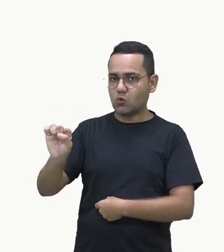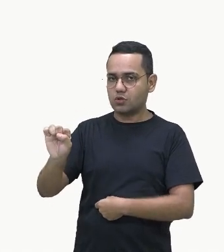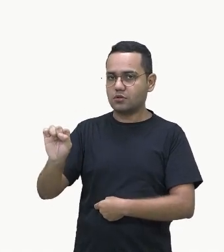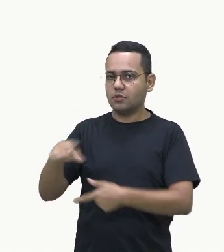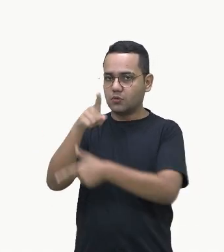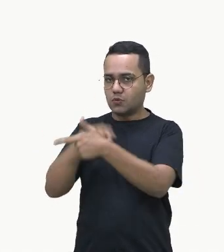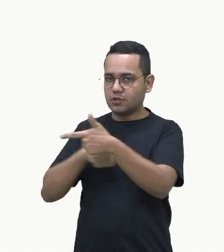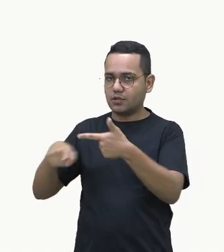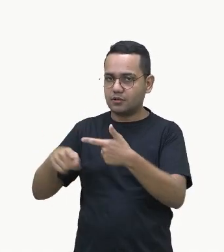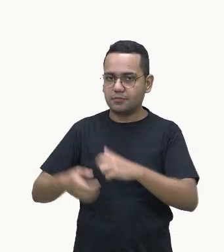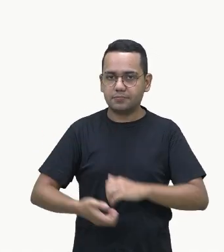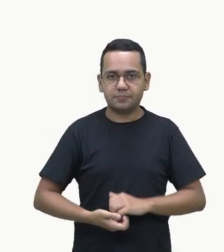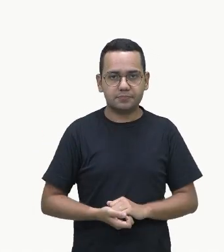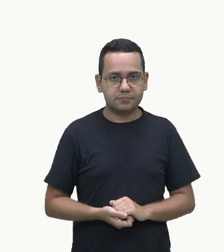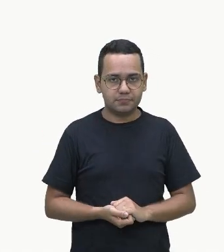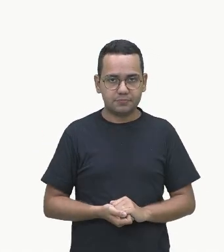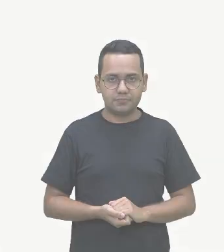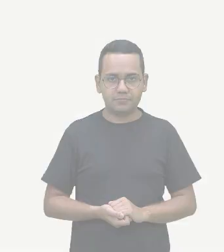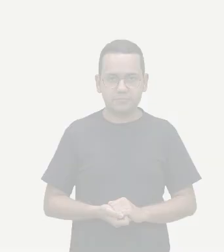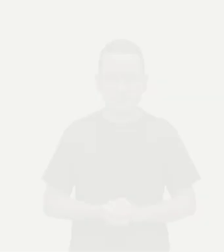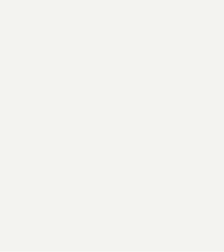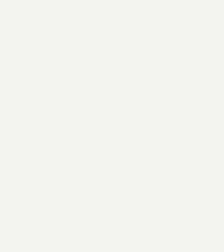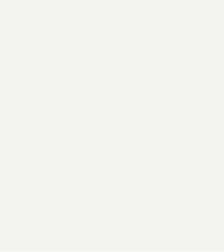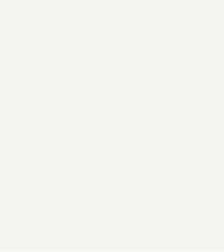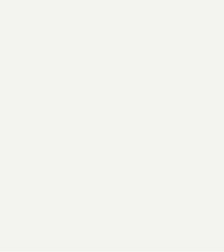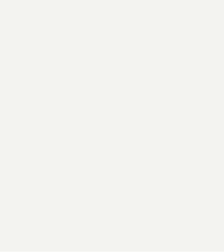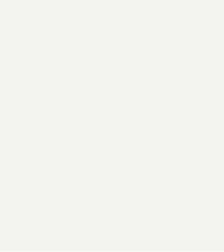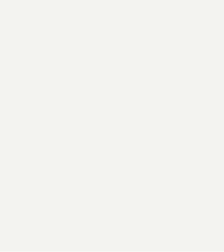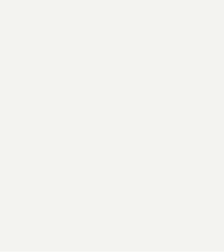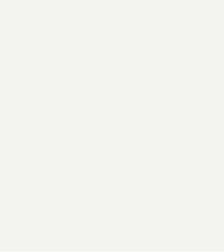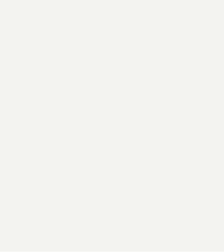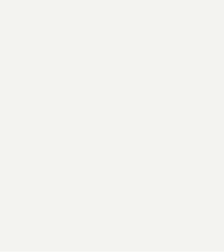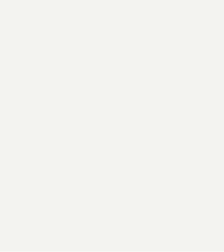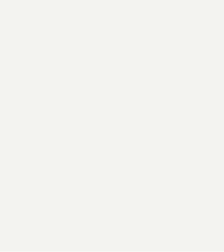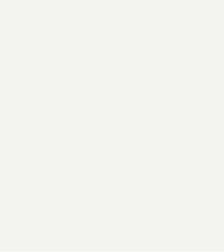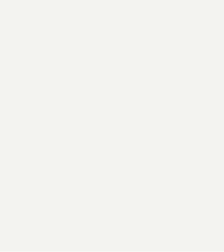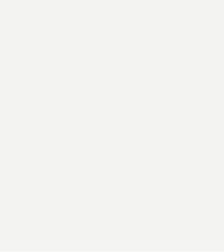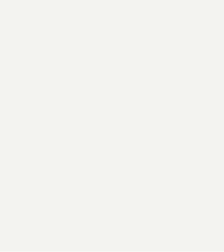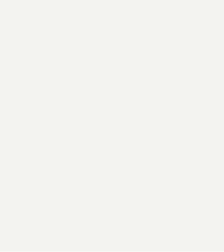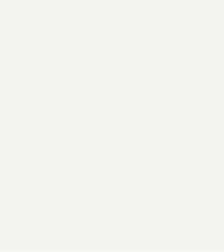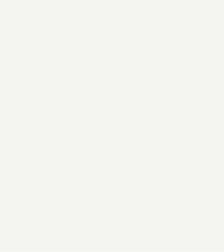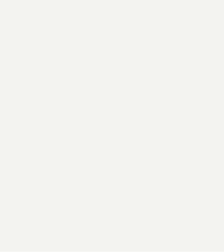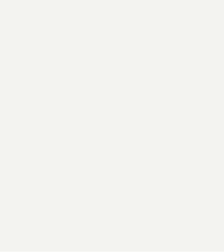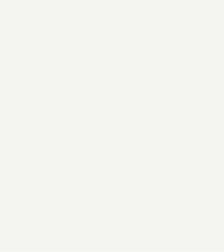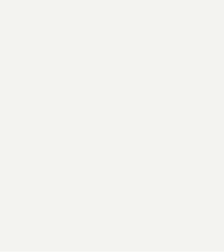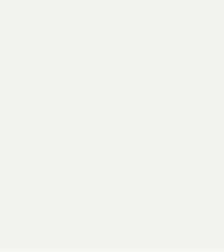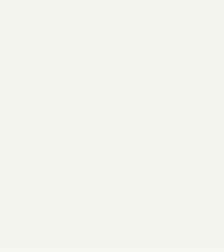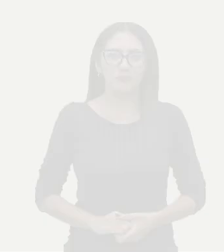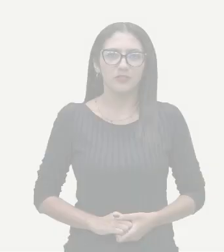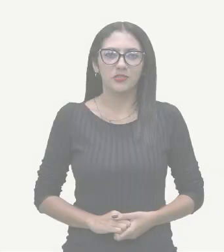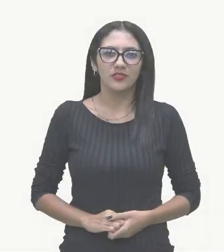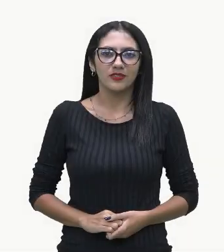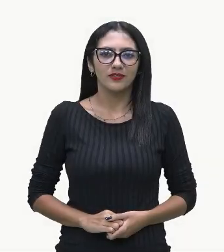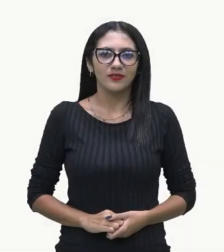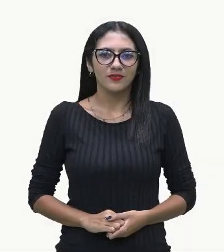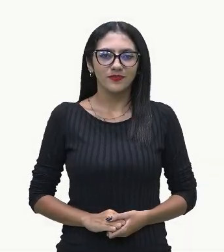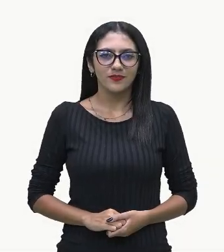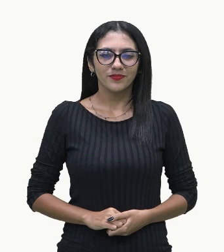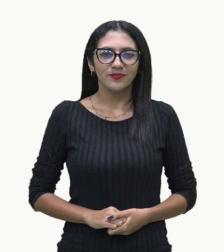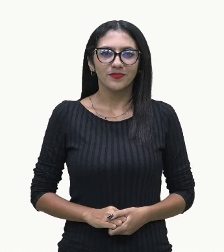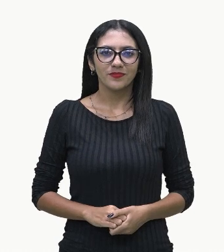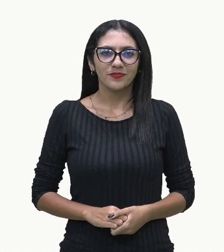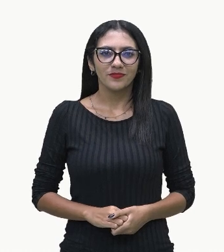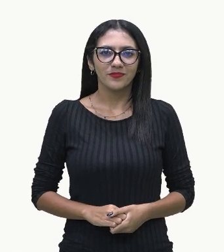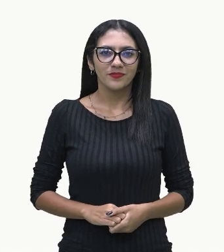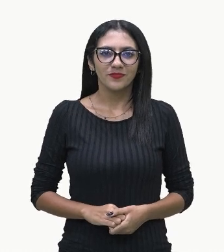um triângulo retângulo, as projeções M e N medem, respectivamente, a ordem importa. Então, 7